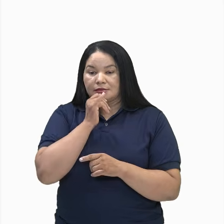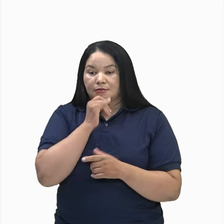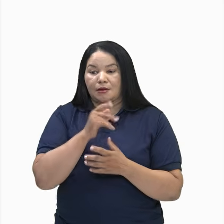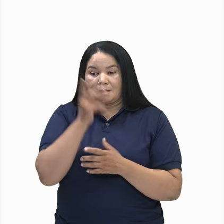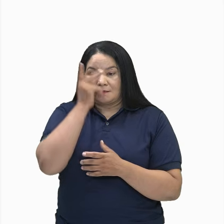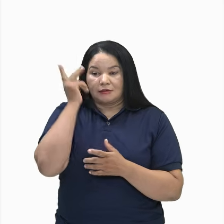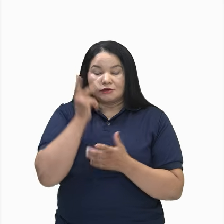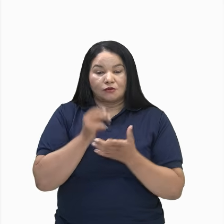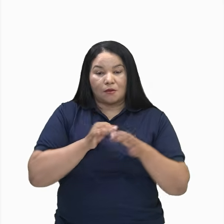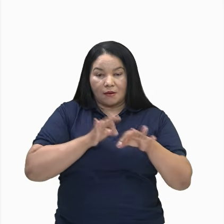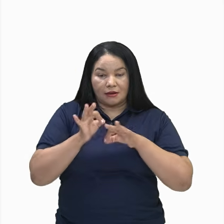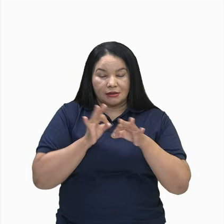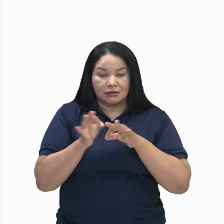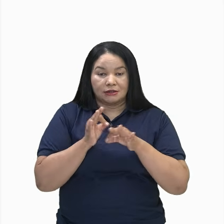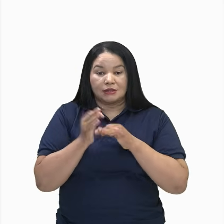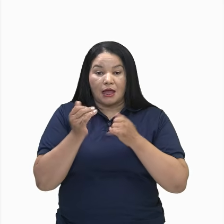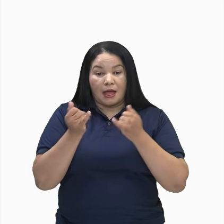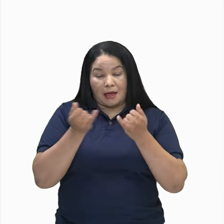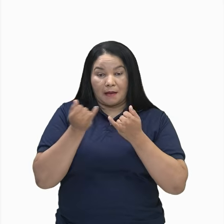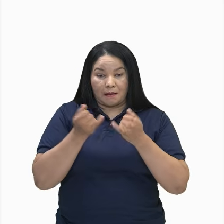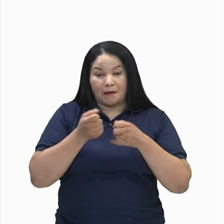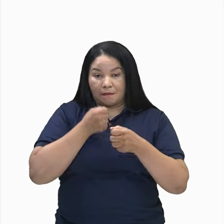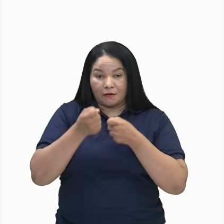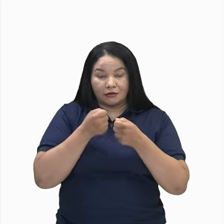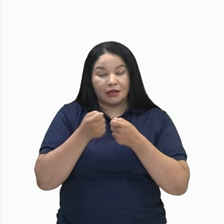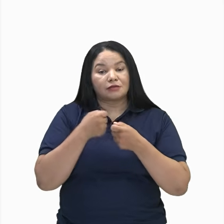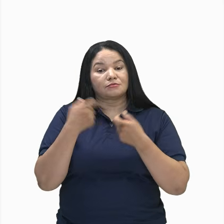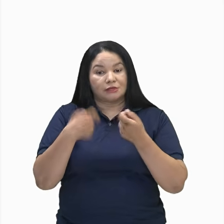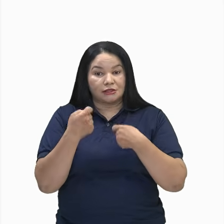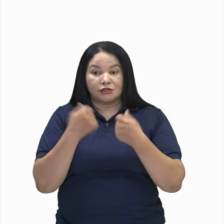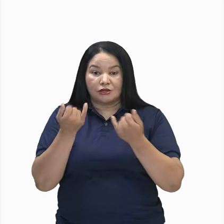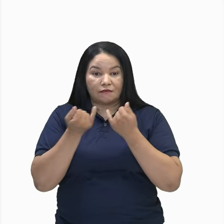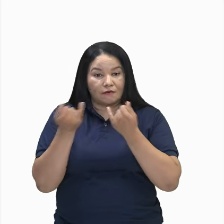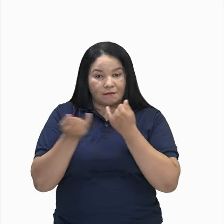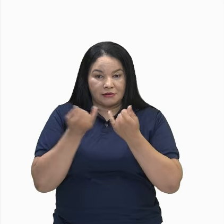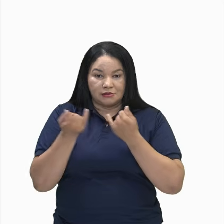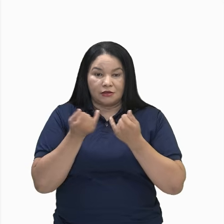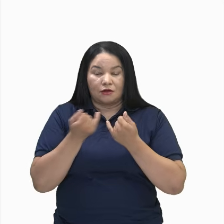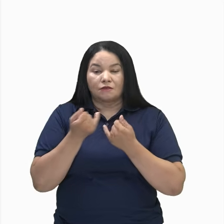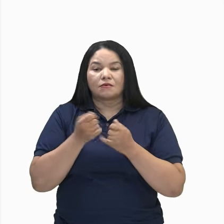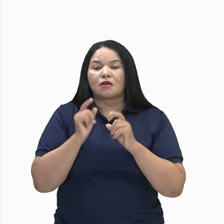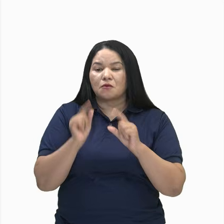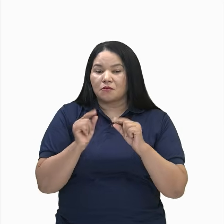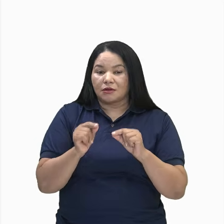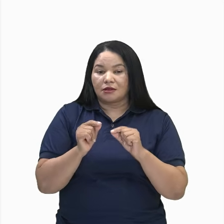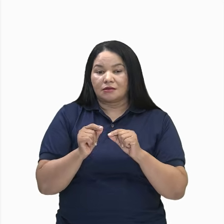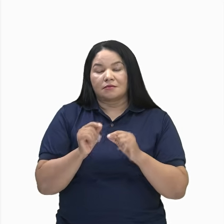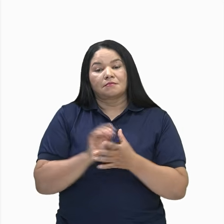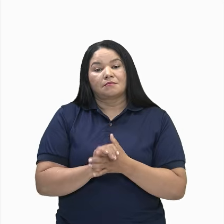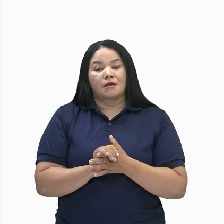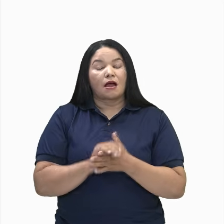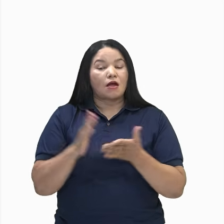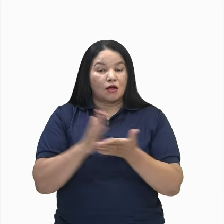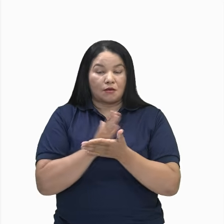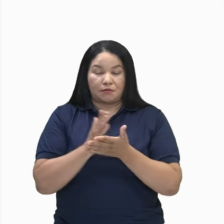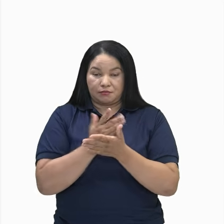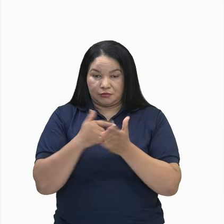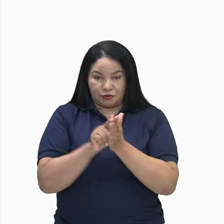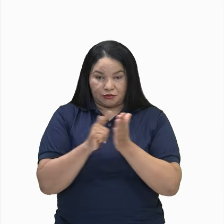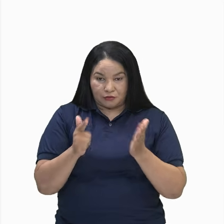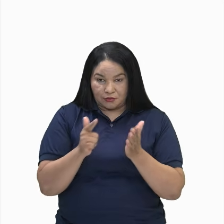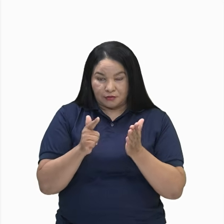uma reportagem tenha fontes, certo? Então, o que são as fontes? Olhem aí. Poucas matérias